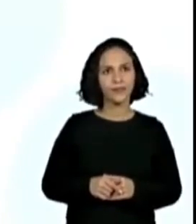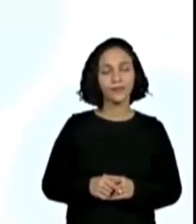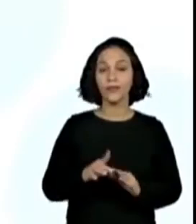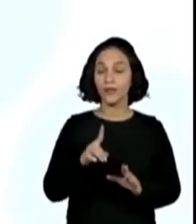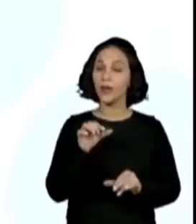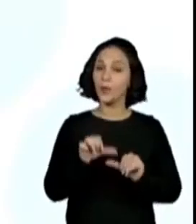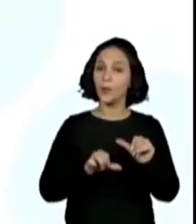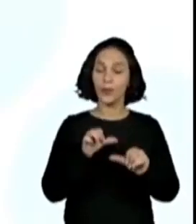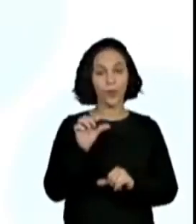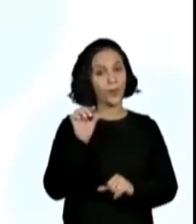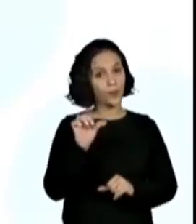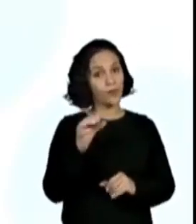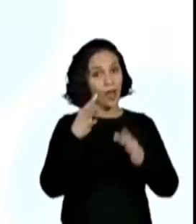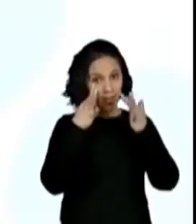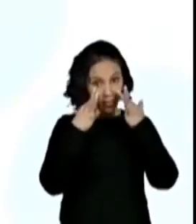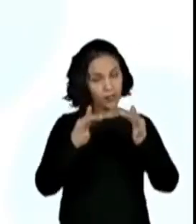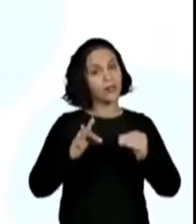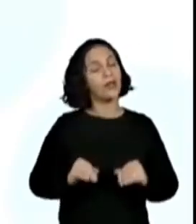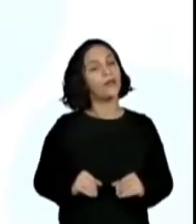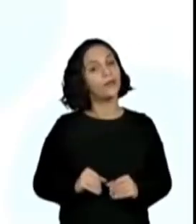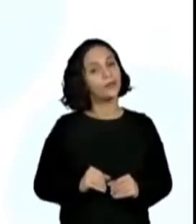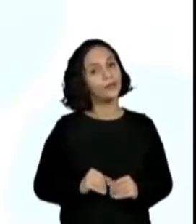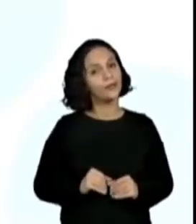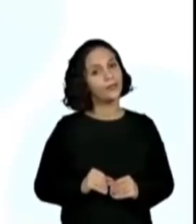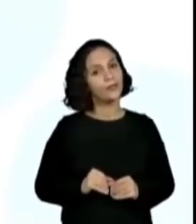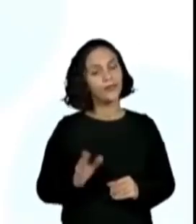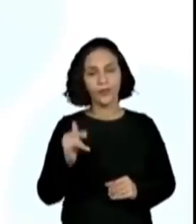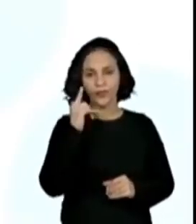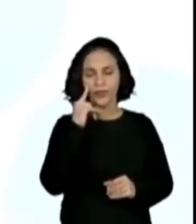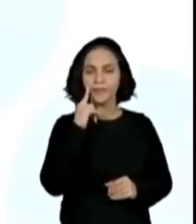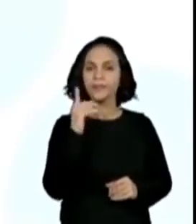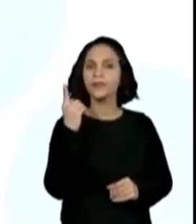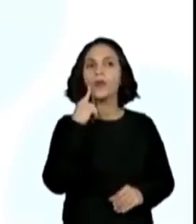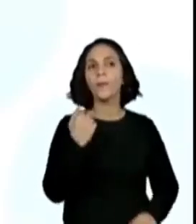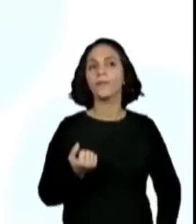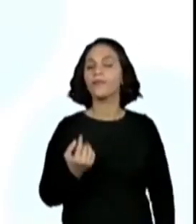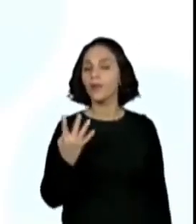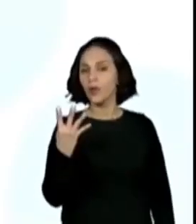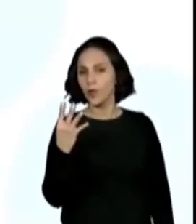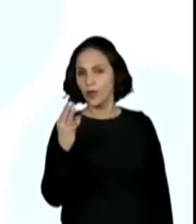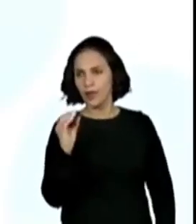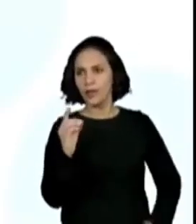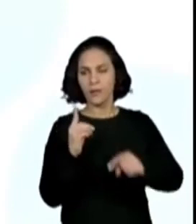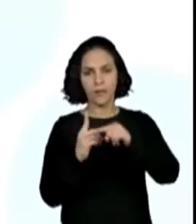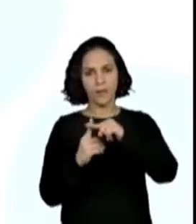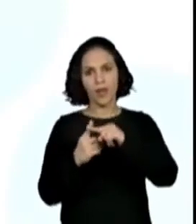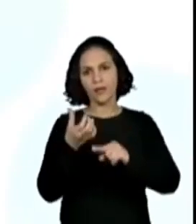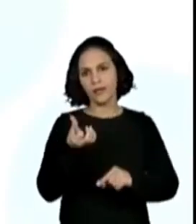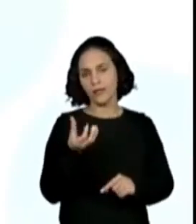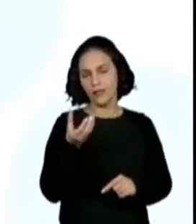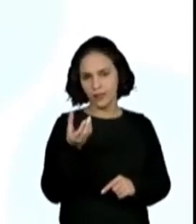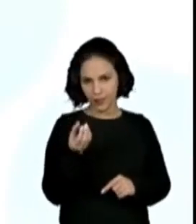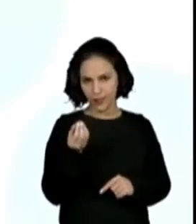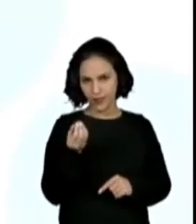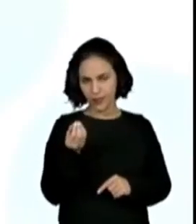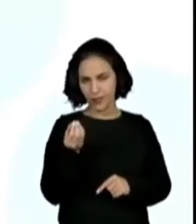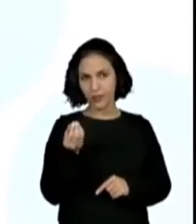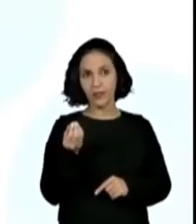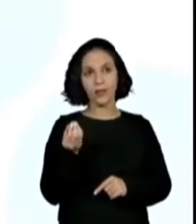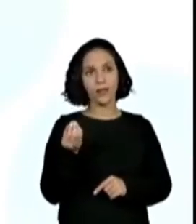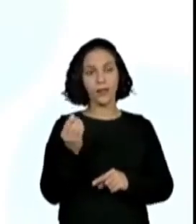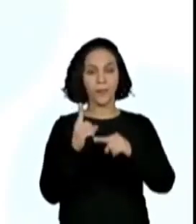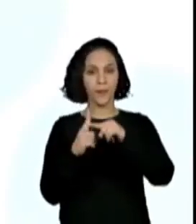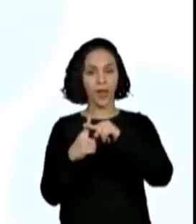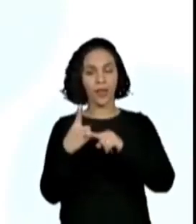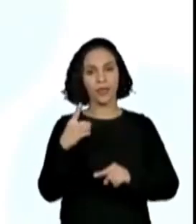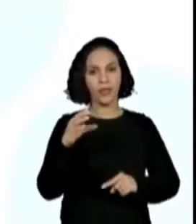mudar um pouquinho hein eu quero aluno atento por aí hein vamos lá a sentença é 40 + 60 + 10